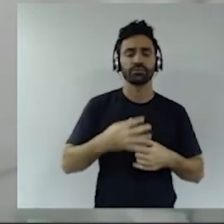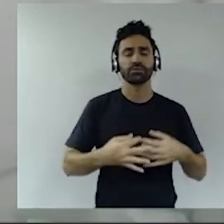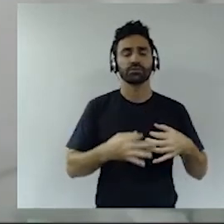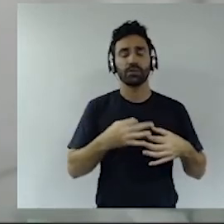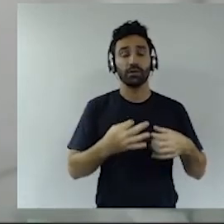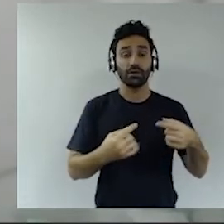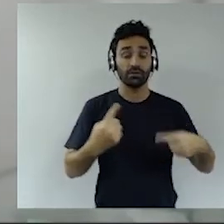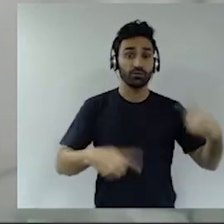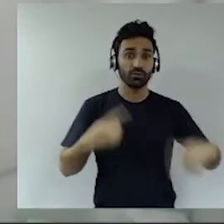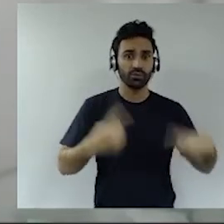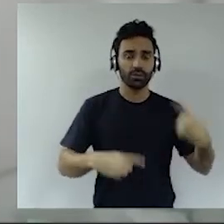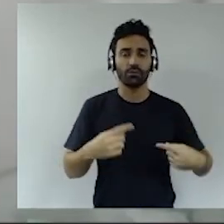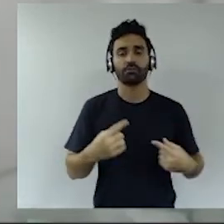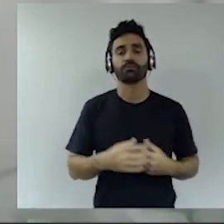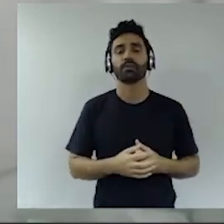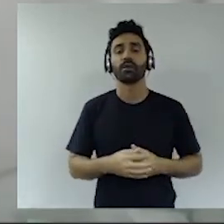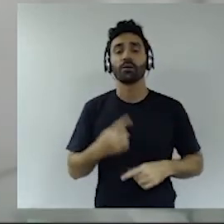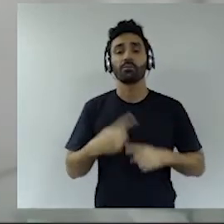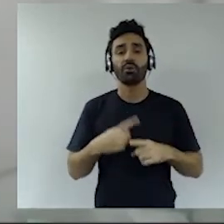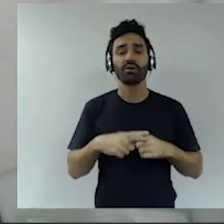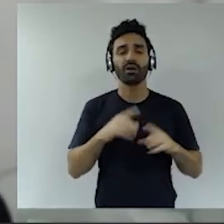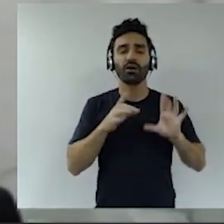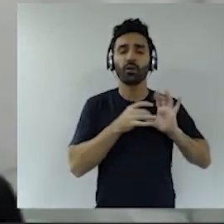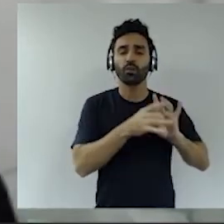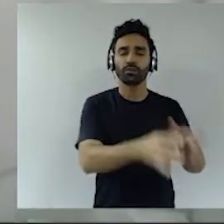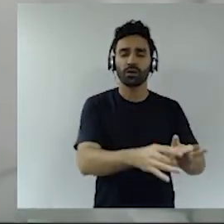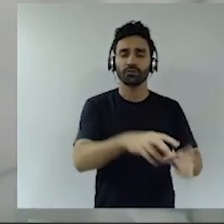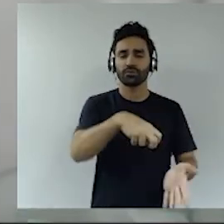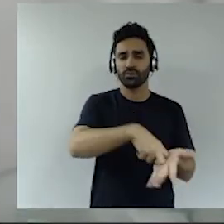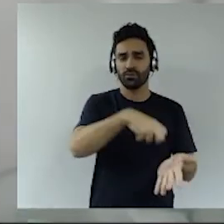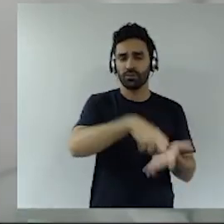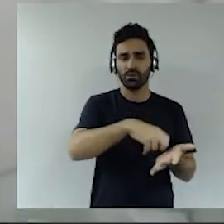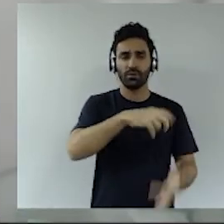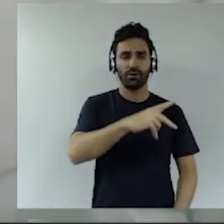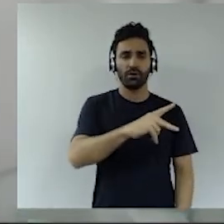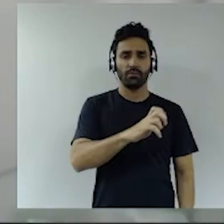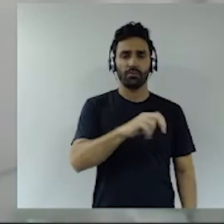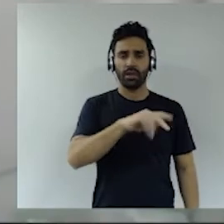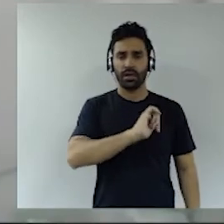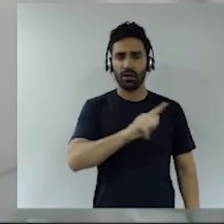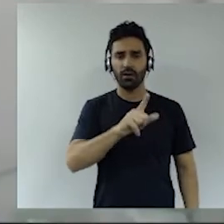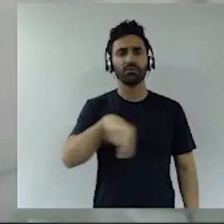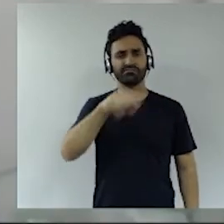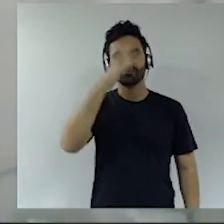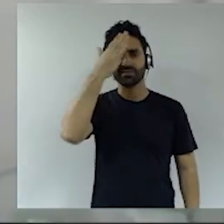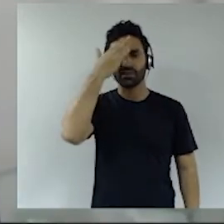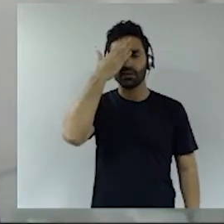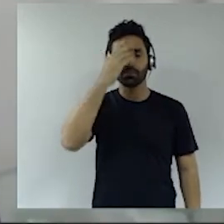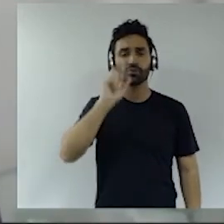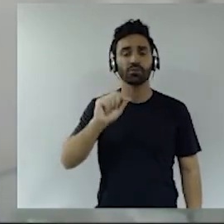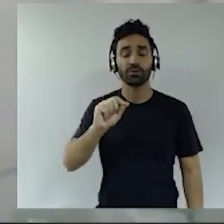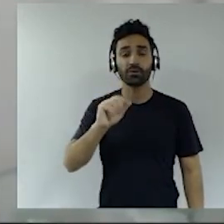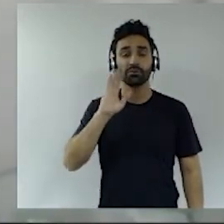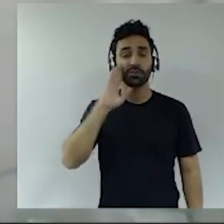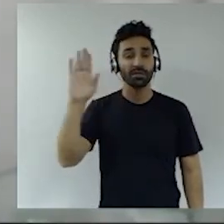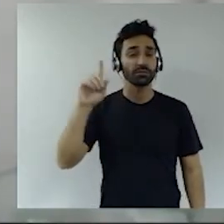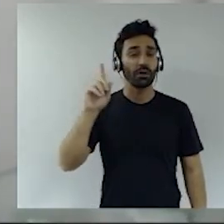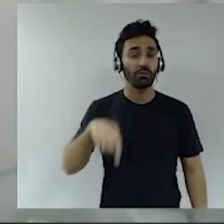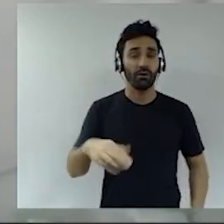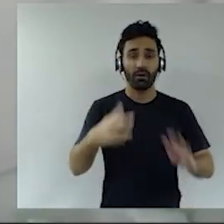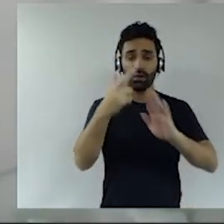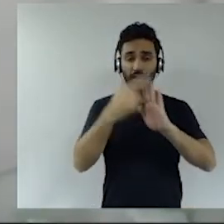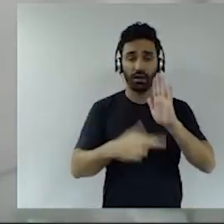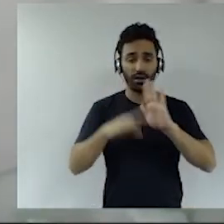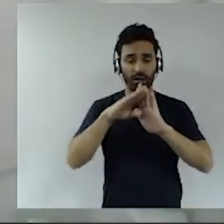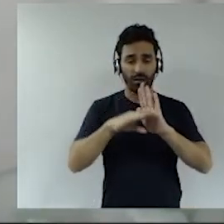penal? Porque na esfera penal também nós sabemos, evidentemente, que prevalecem os princípios